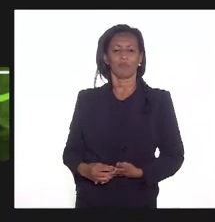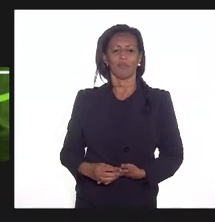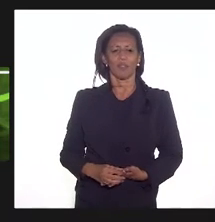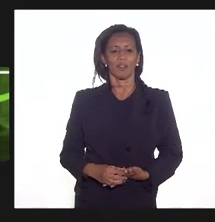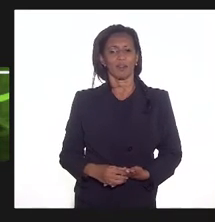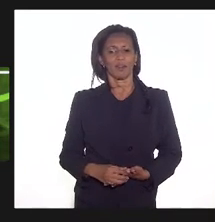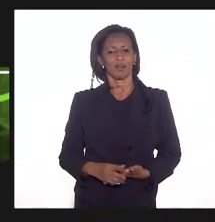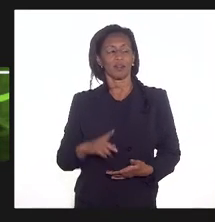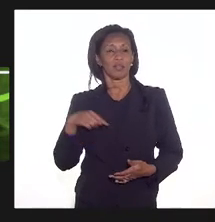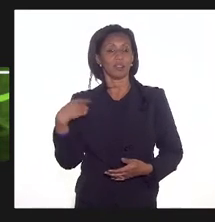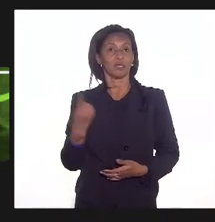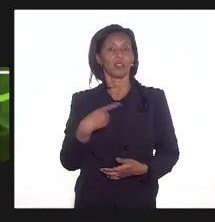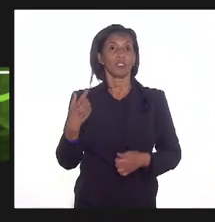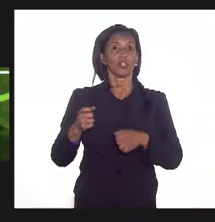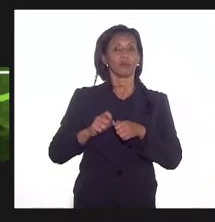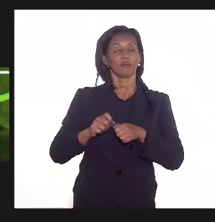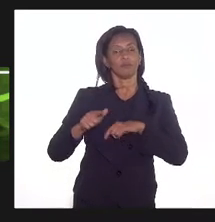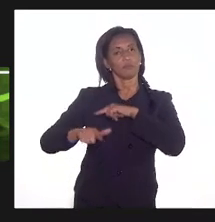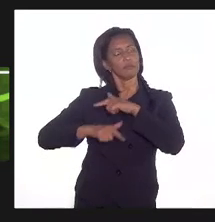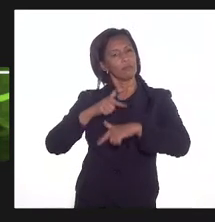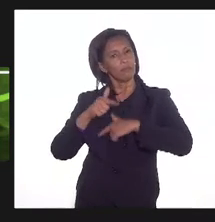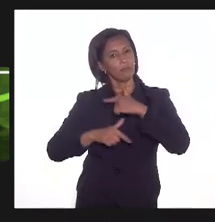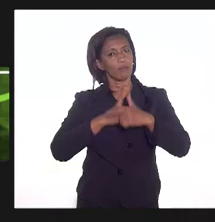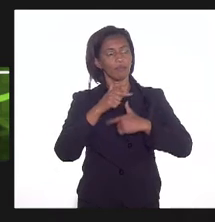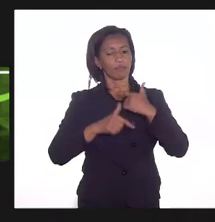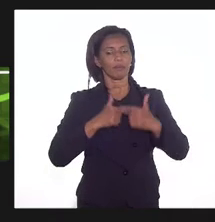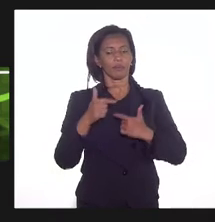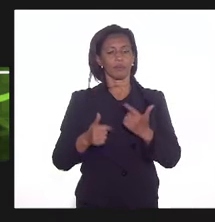nós fazemos um trabalho de